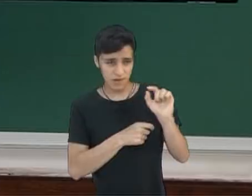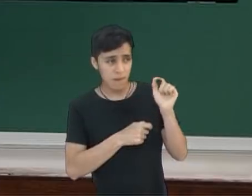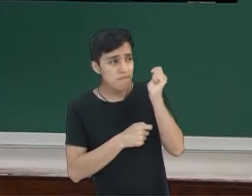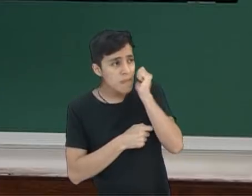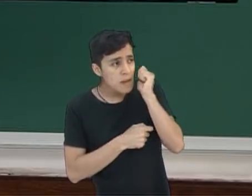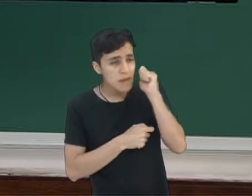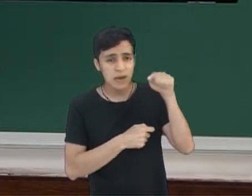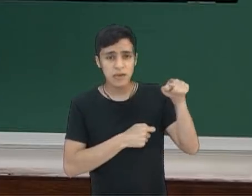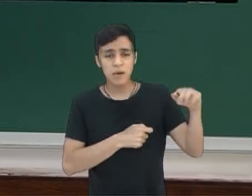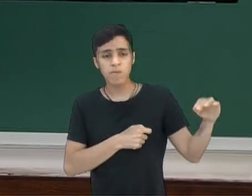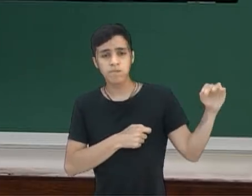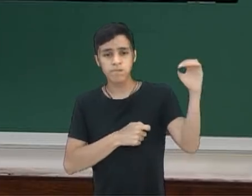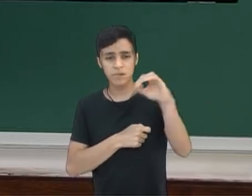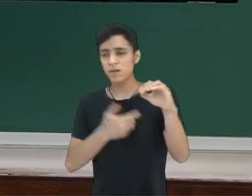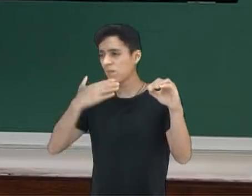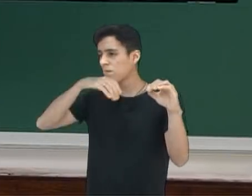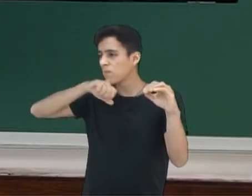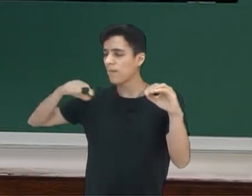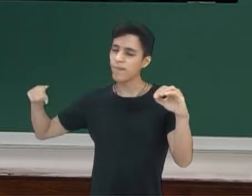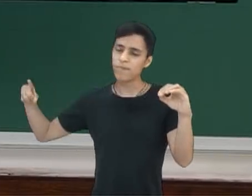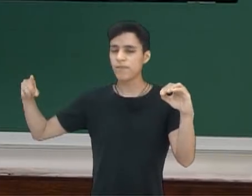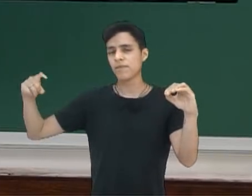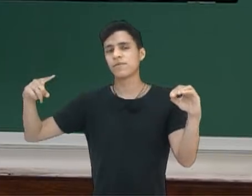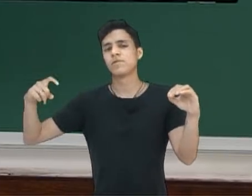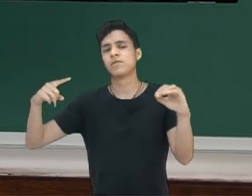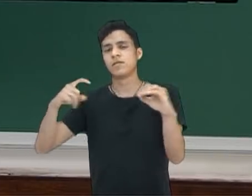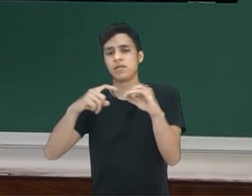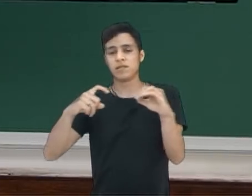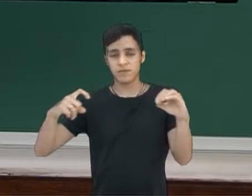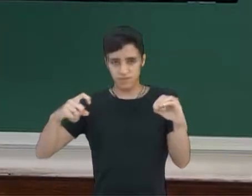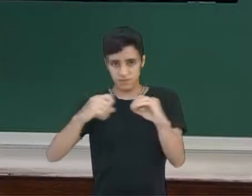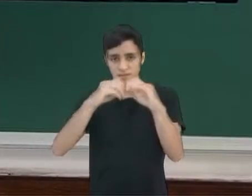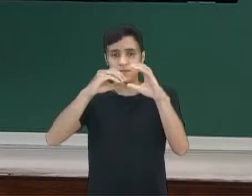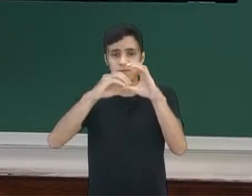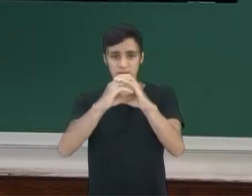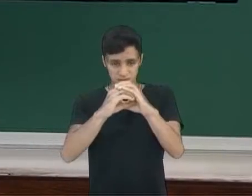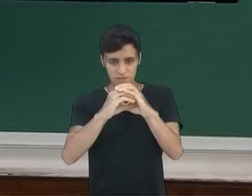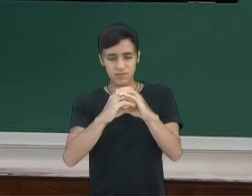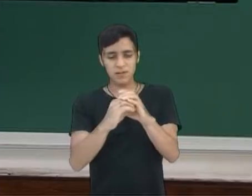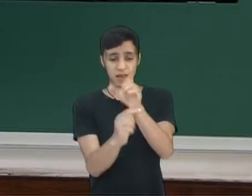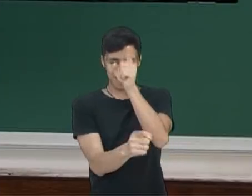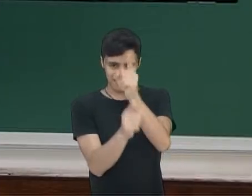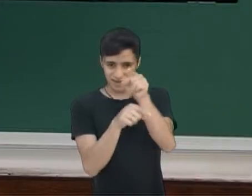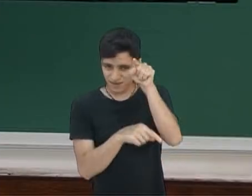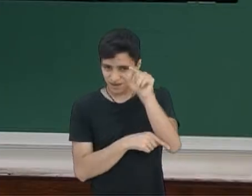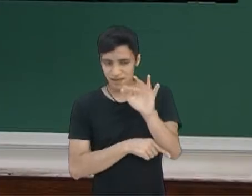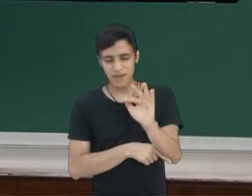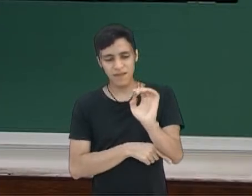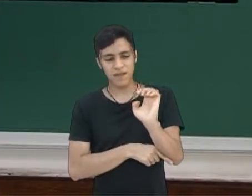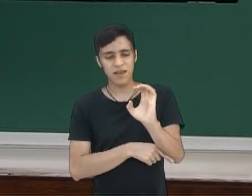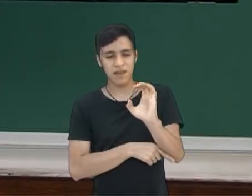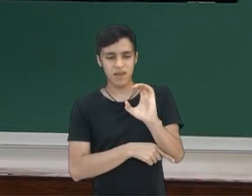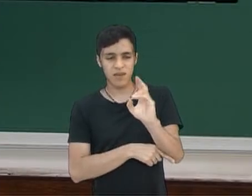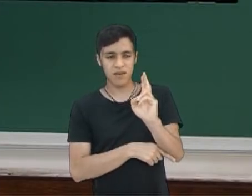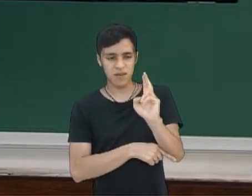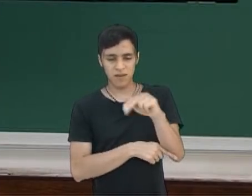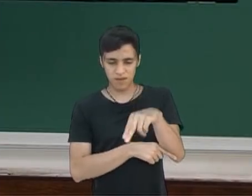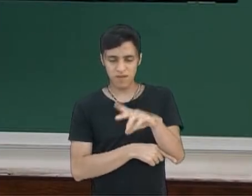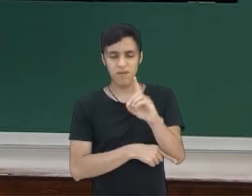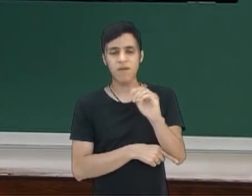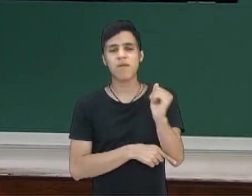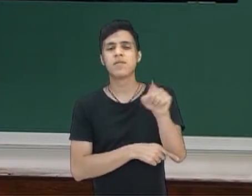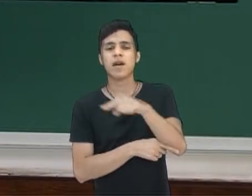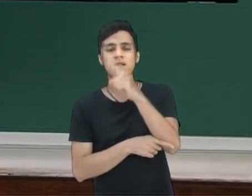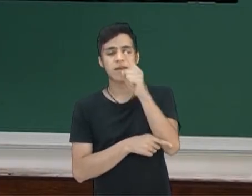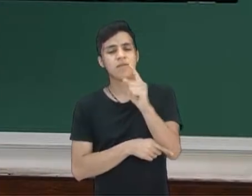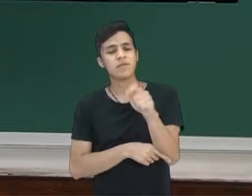com o espermatozoide do nosso pai se encontraram, a fecundação aconteceu e essa união formou o